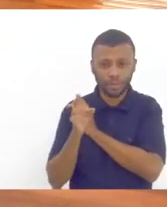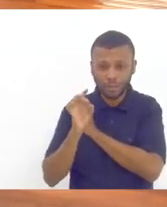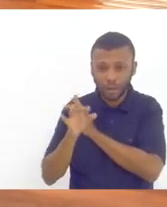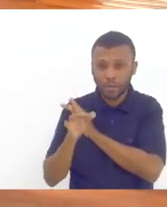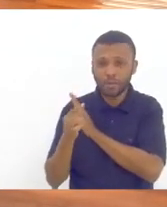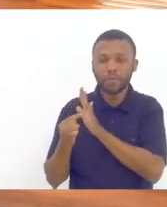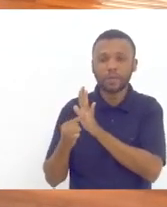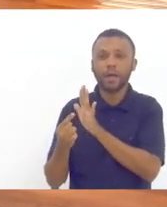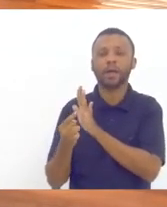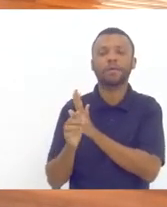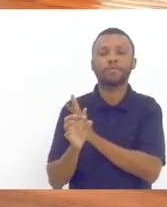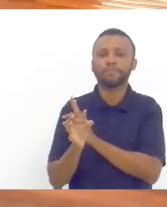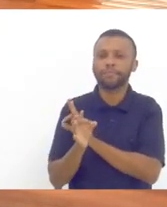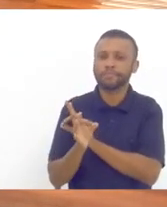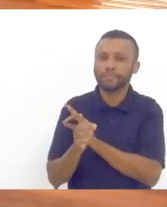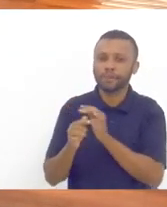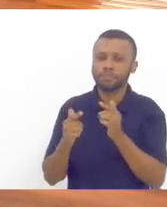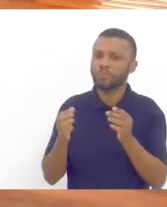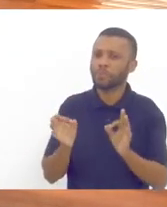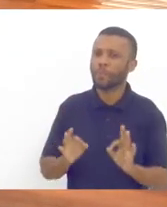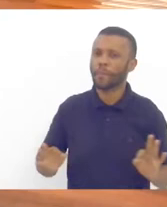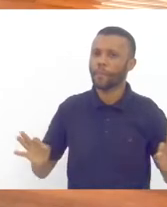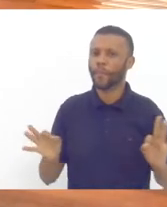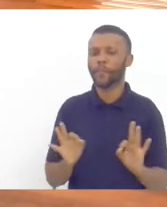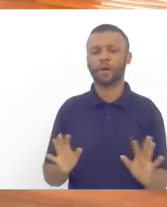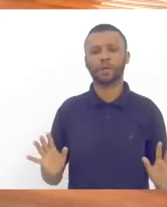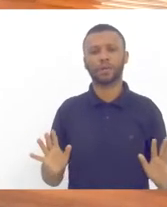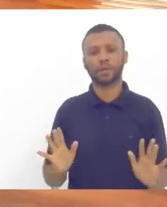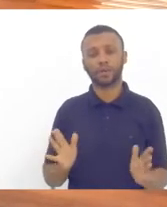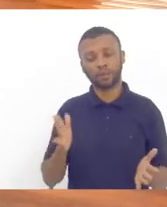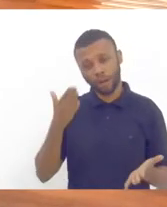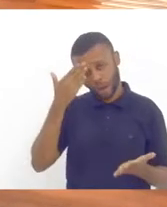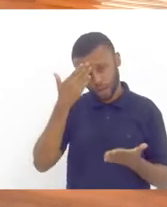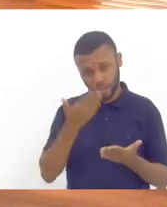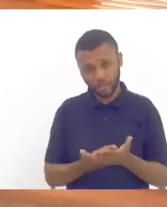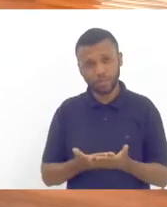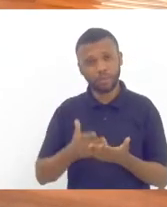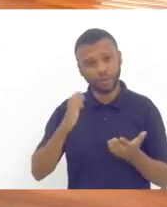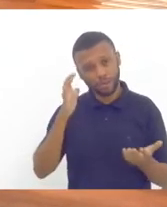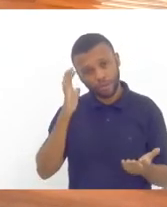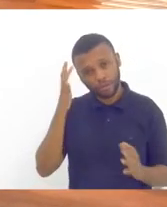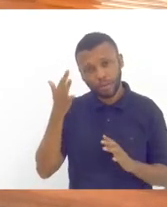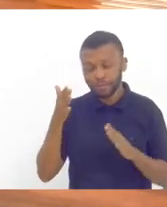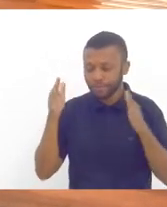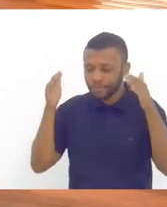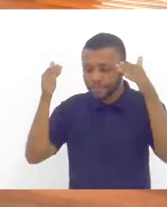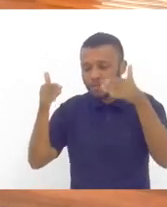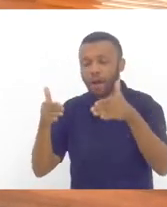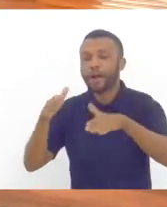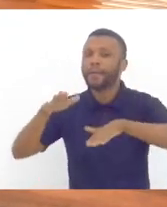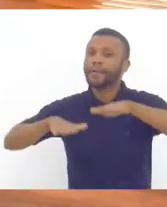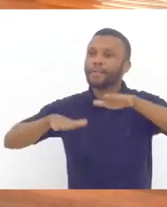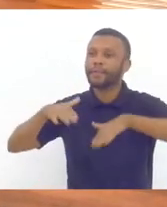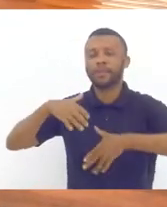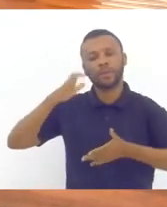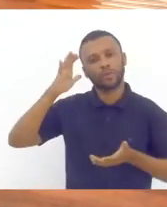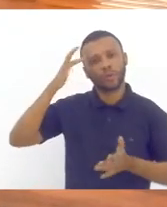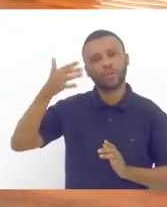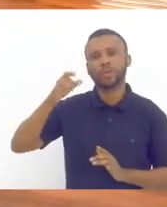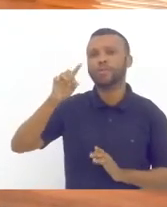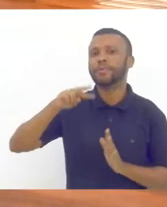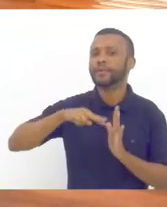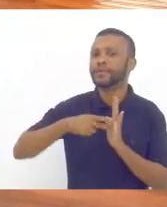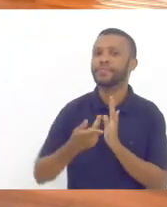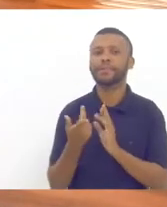para ninguém, que eu acho que a solução vai estar exatamente ali, porque eu acho que talvez a solução... quero